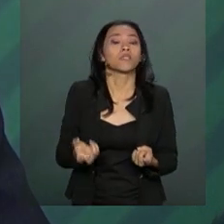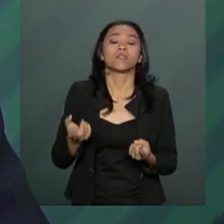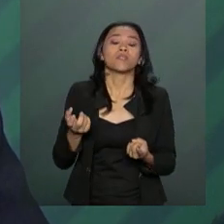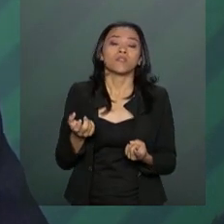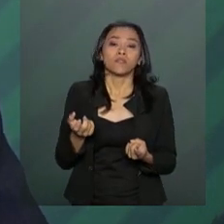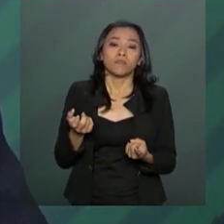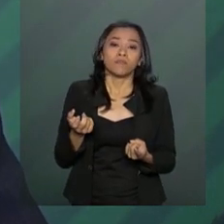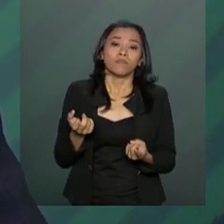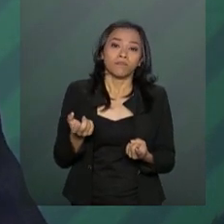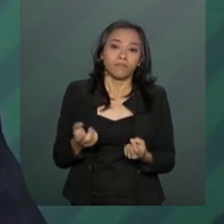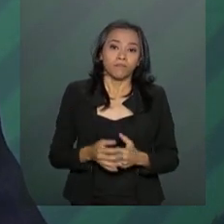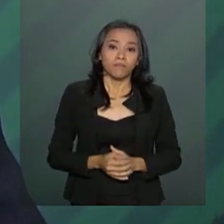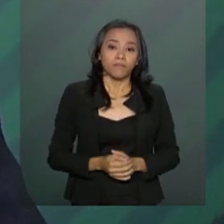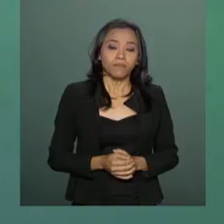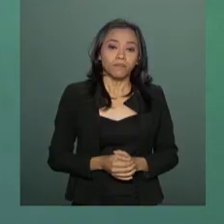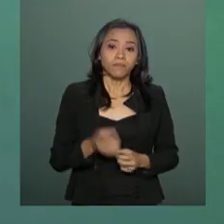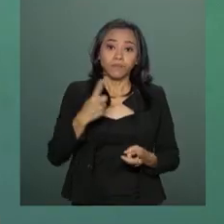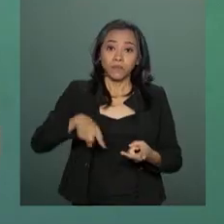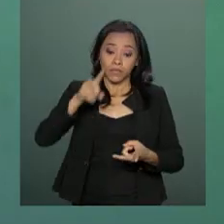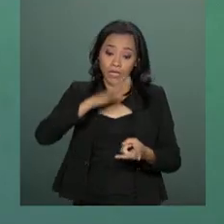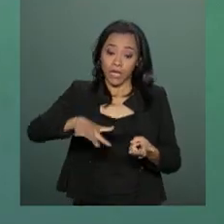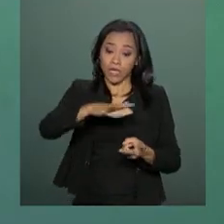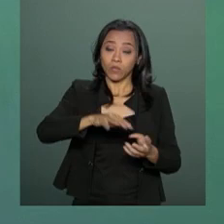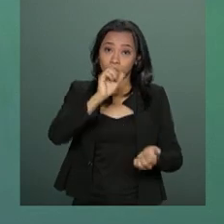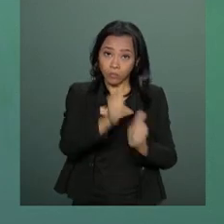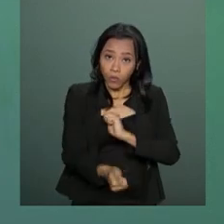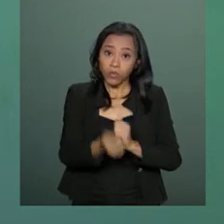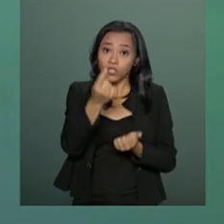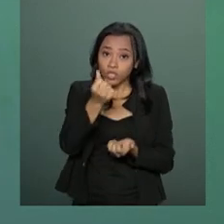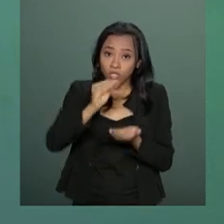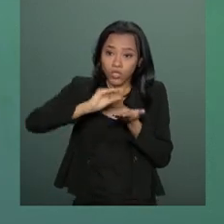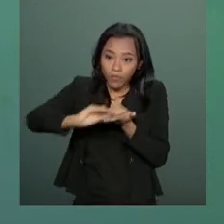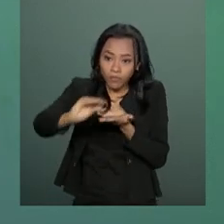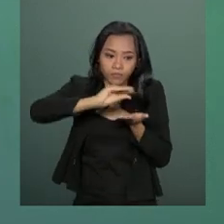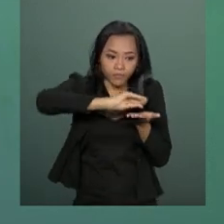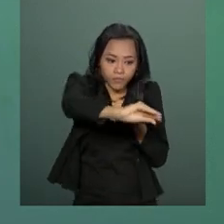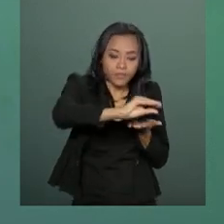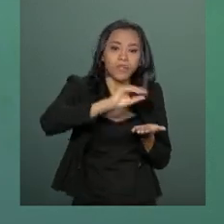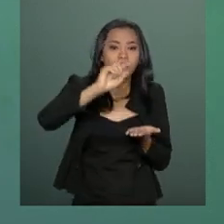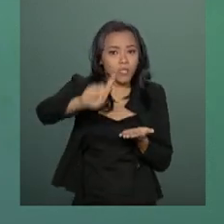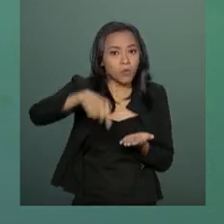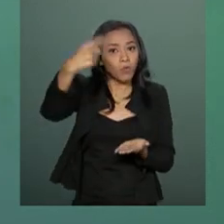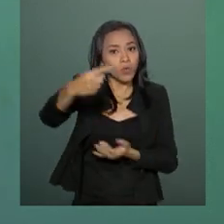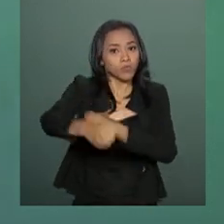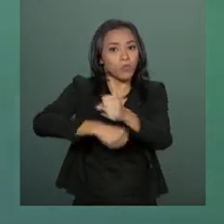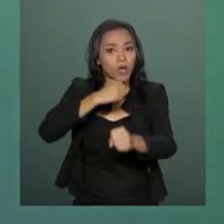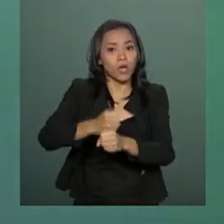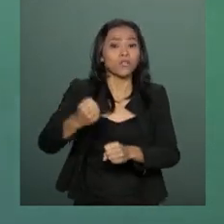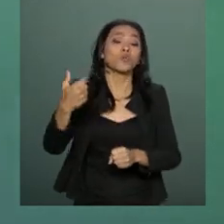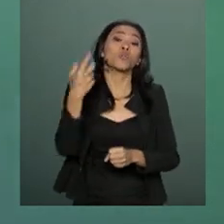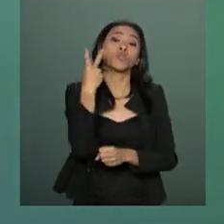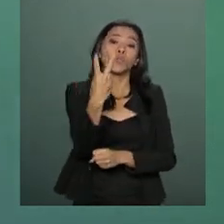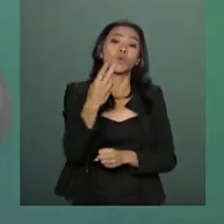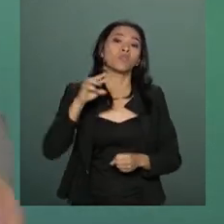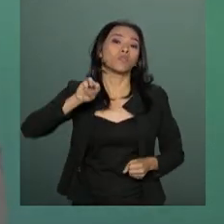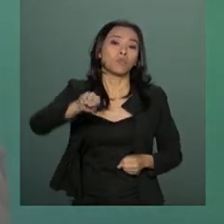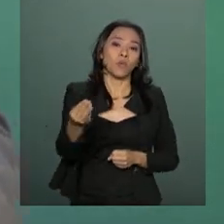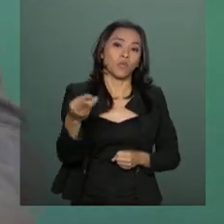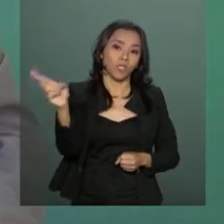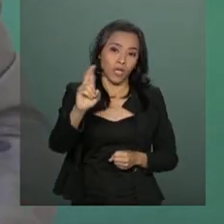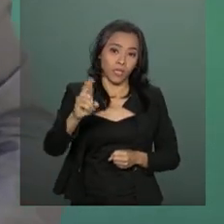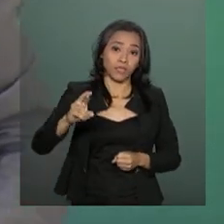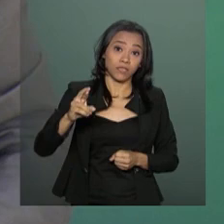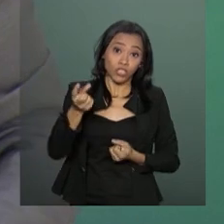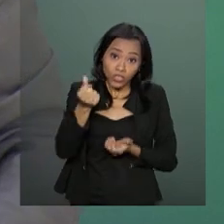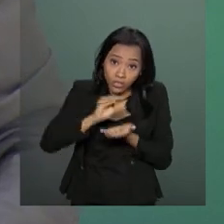ministro dos esportes, trouxe recursos que vão permitir, no próximo ano, R$ 2 bilhões para investimento em segurança